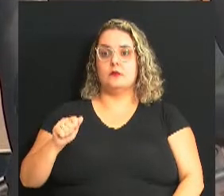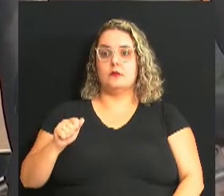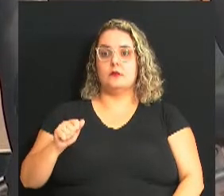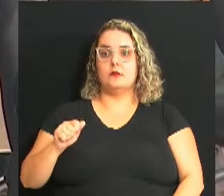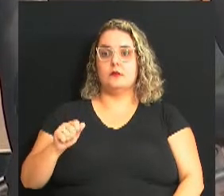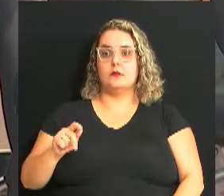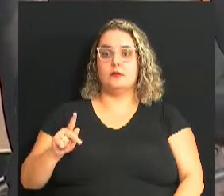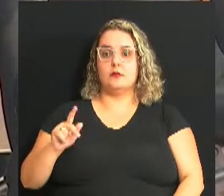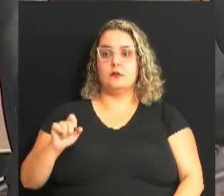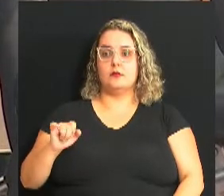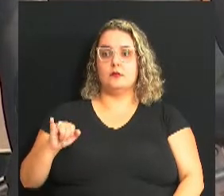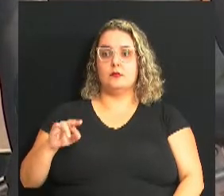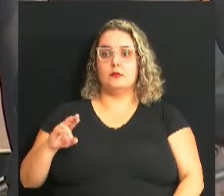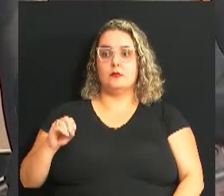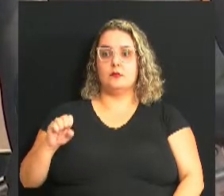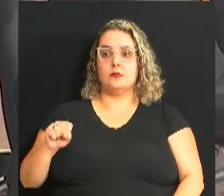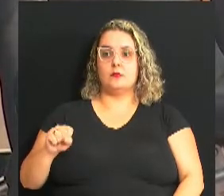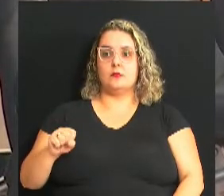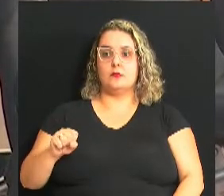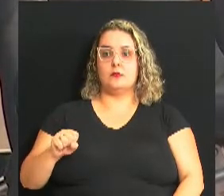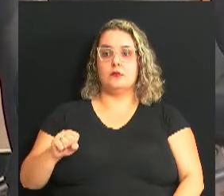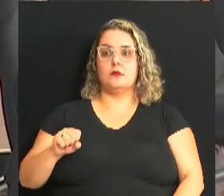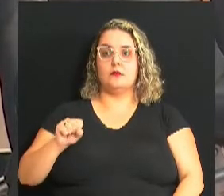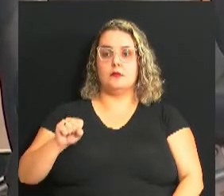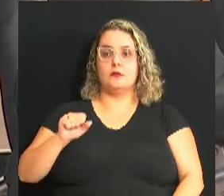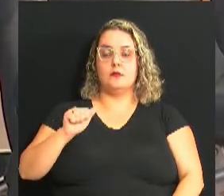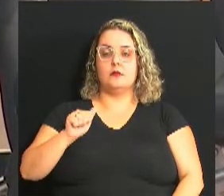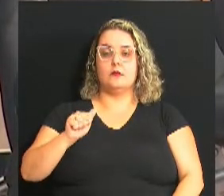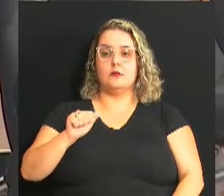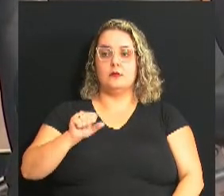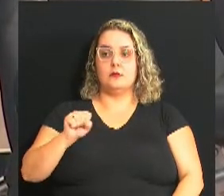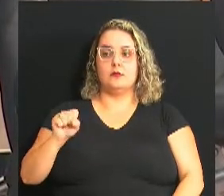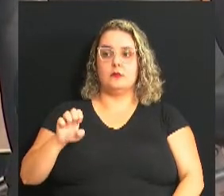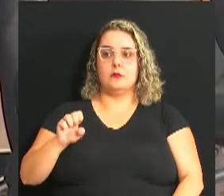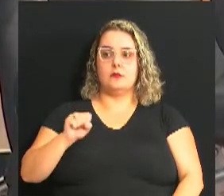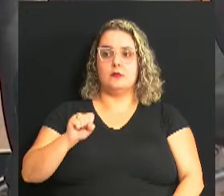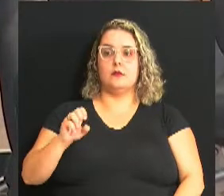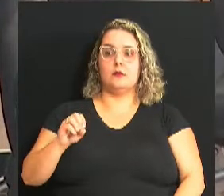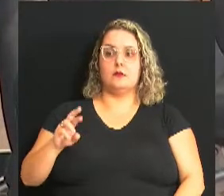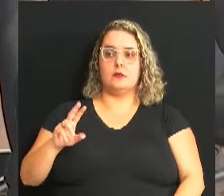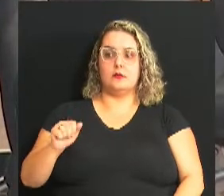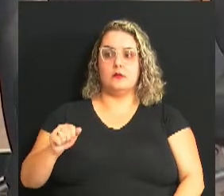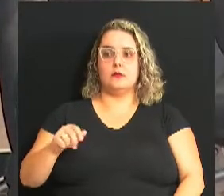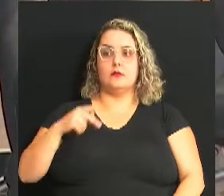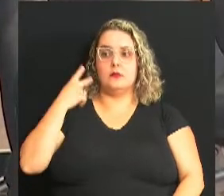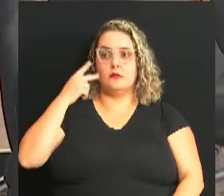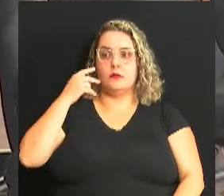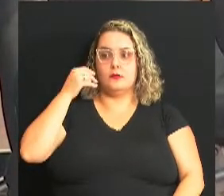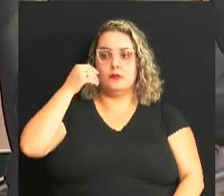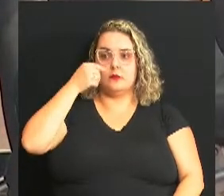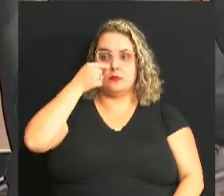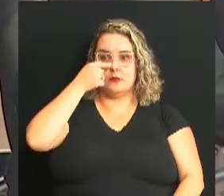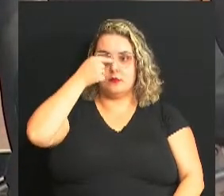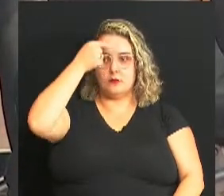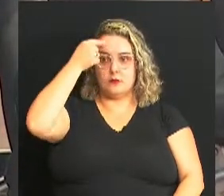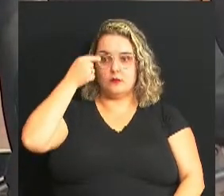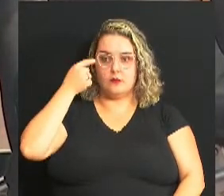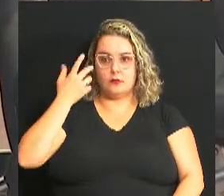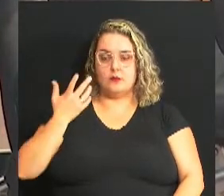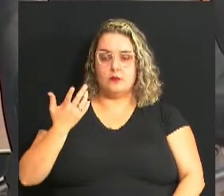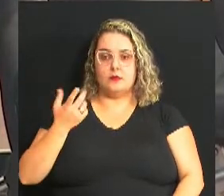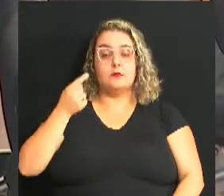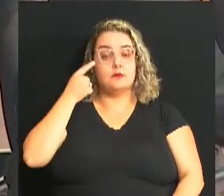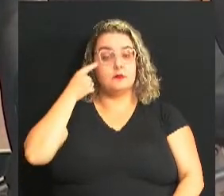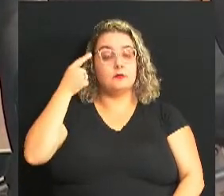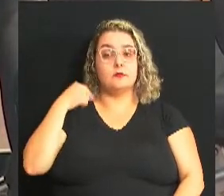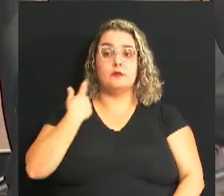que é assessora da vereadora Paola Miguel, que também compõe essa comissão. Então, a ideia é que nós possamos